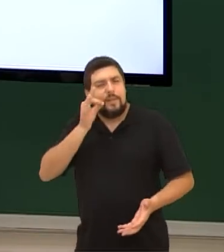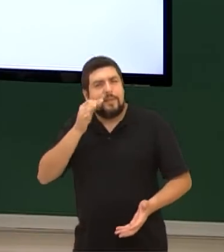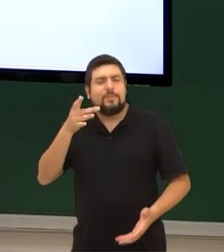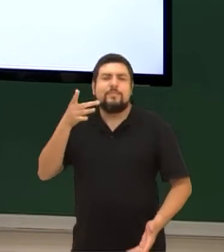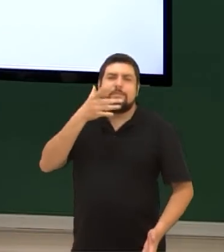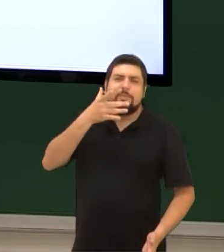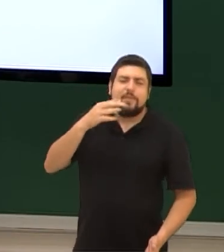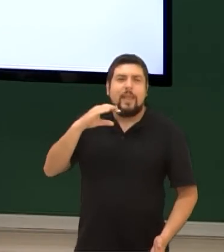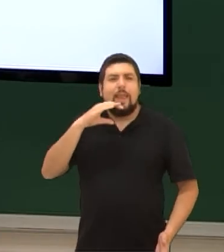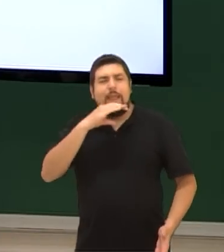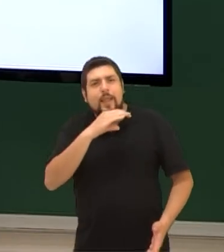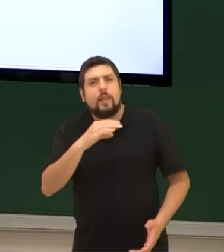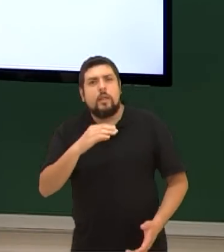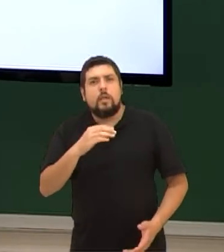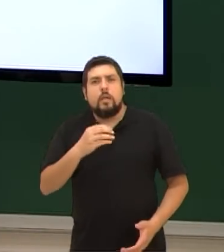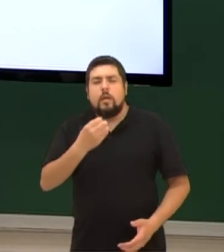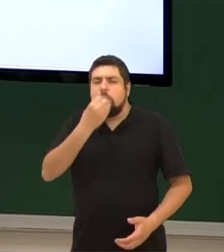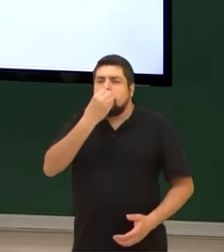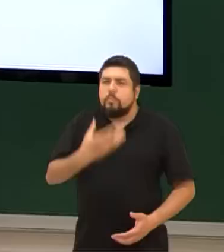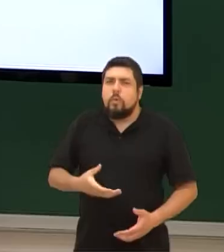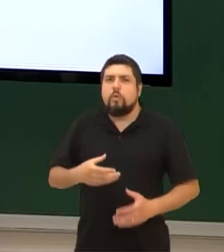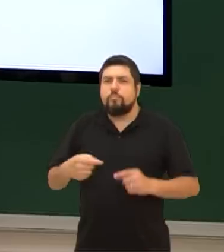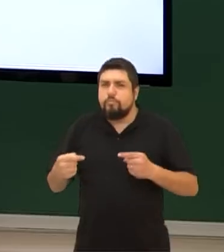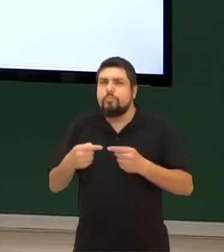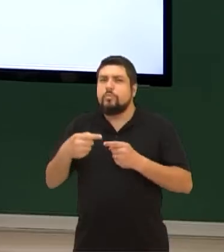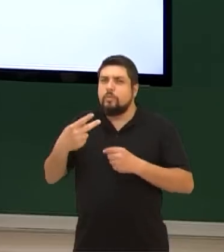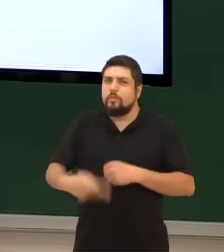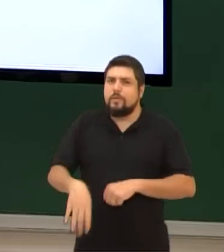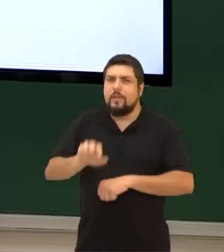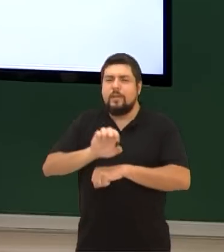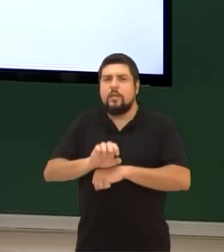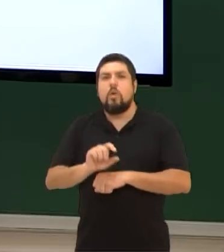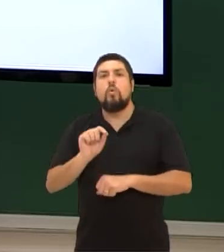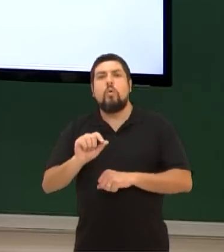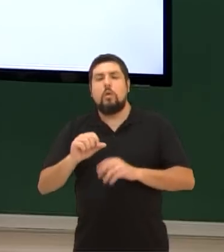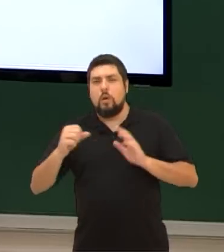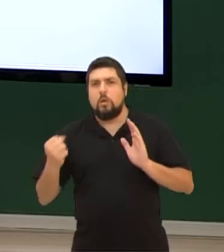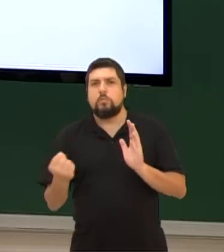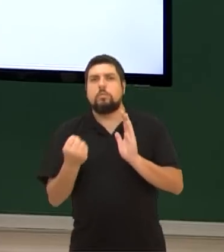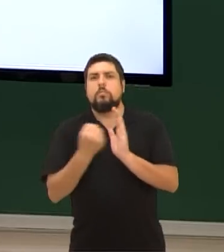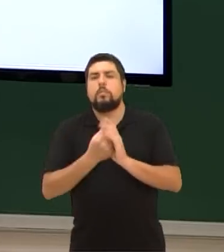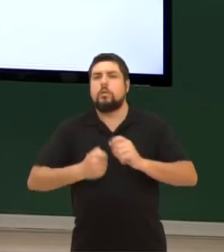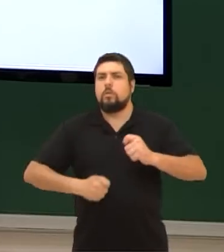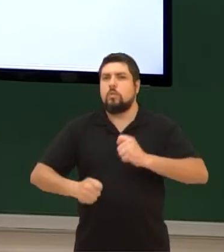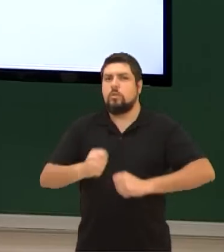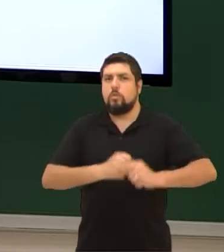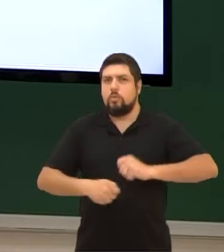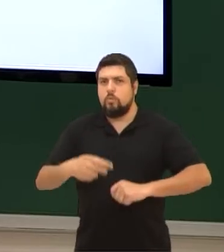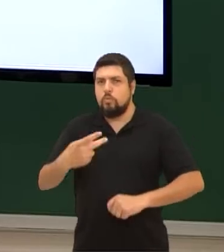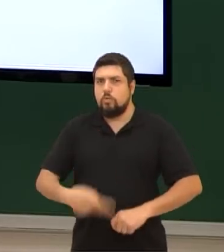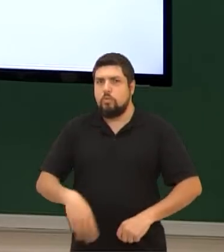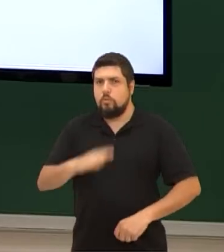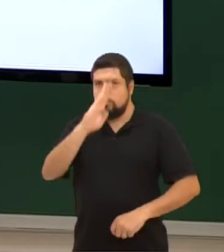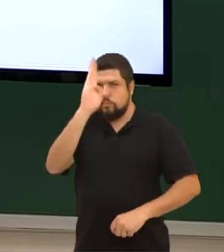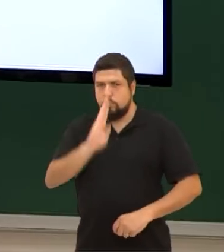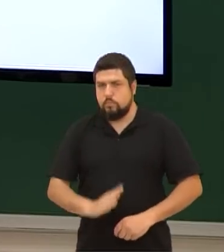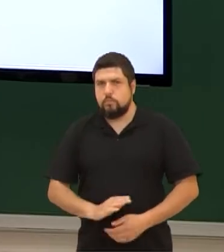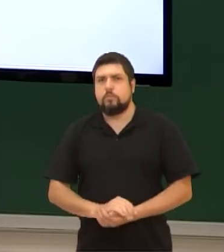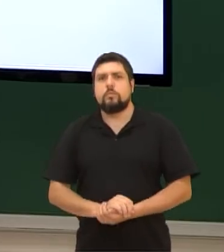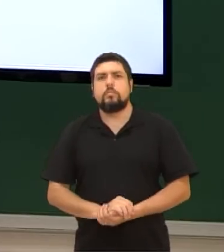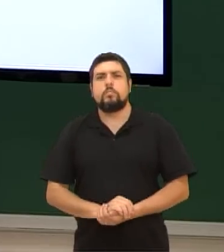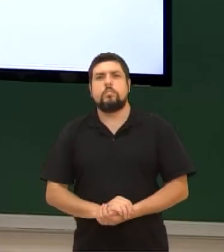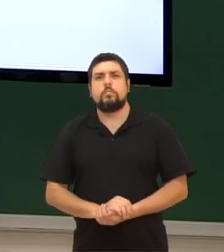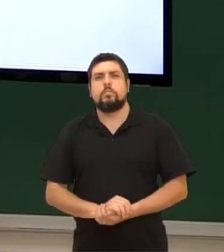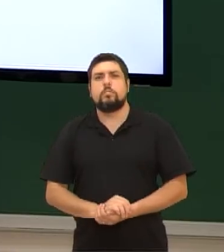é característica aqui do nosso estado, ele foi a marca econômica do Segundo Reinado aqui no Brasil.